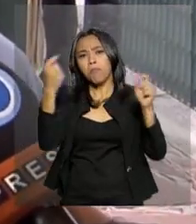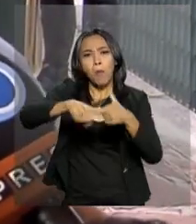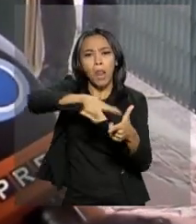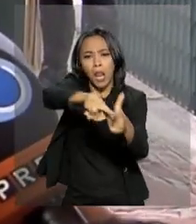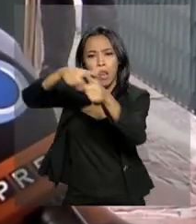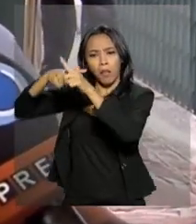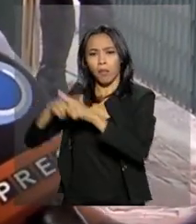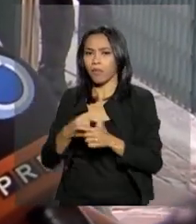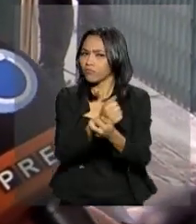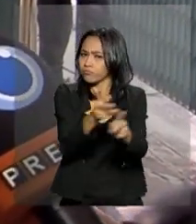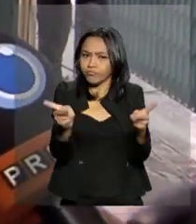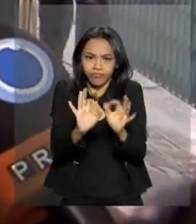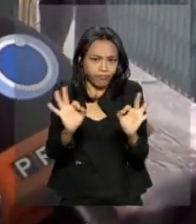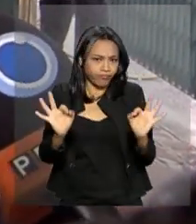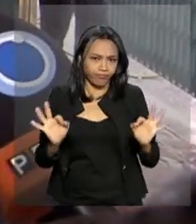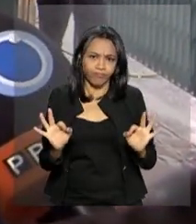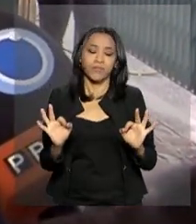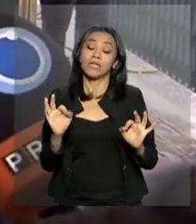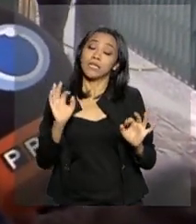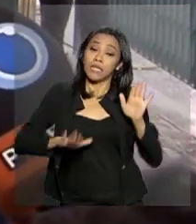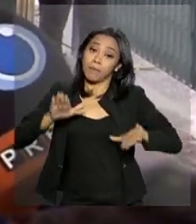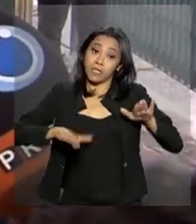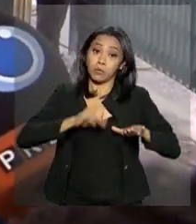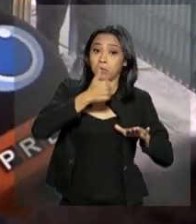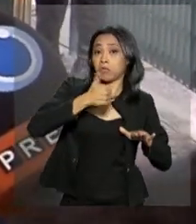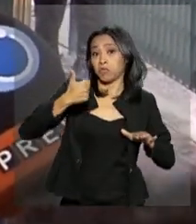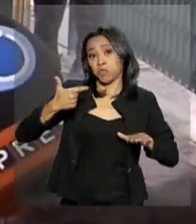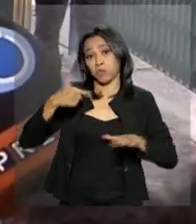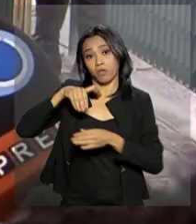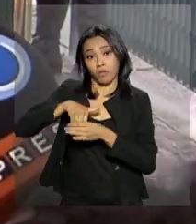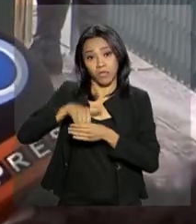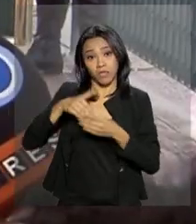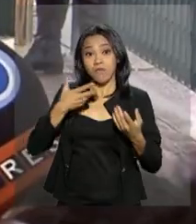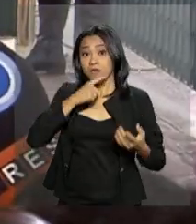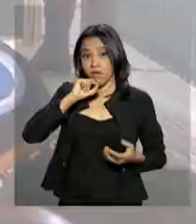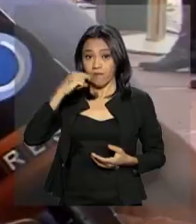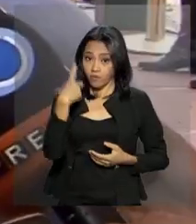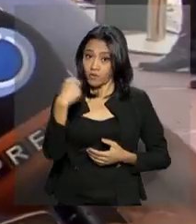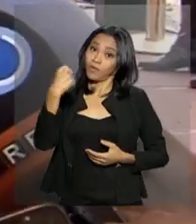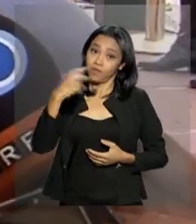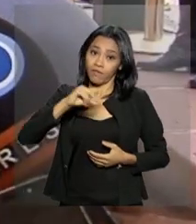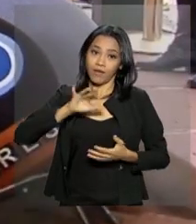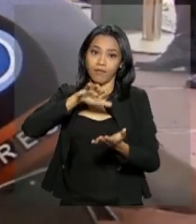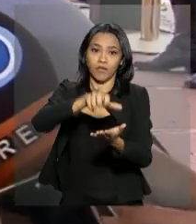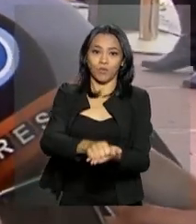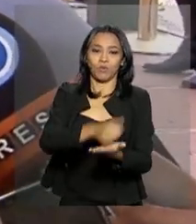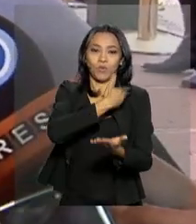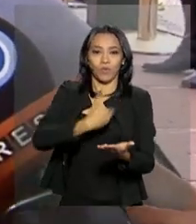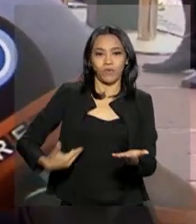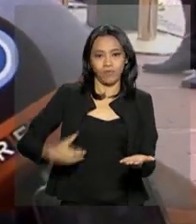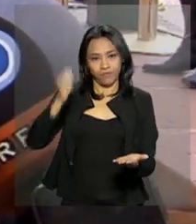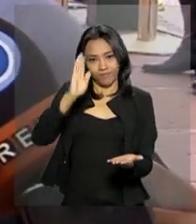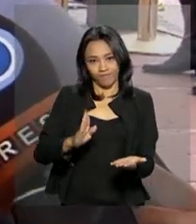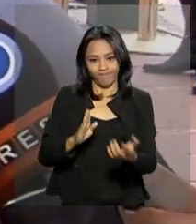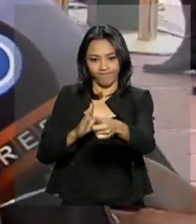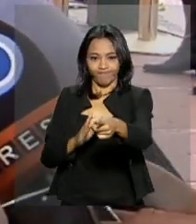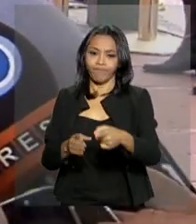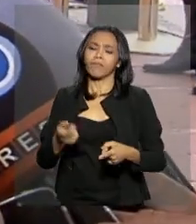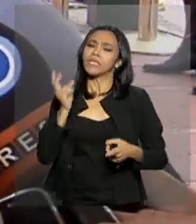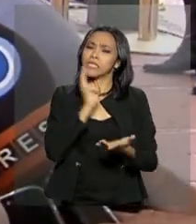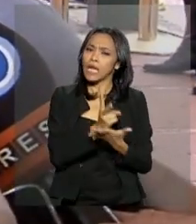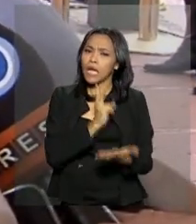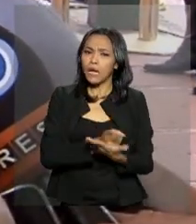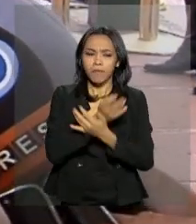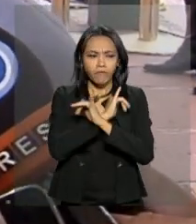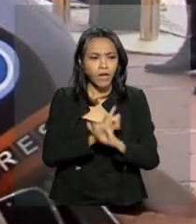seguramente dependendo do primeiro no segundo turno quem for eleito foi uma força desde o primeiro momento eu peguei muita harmonia entre os parceiros